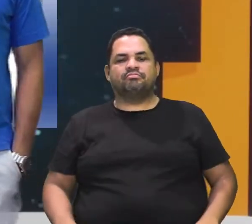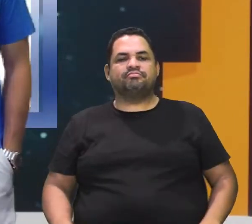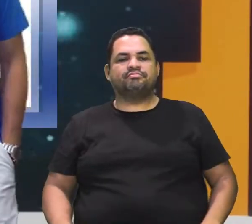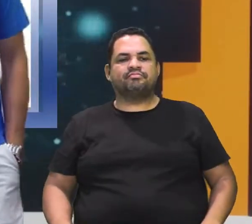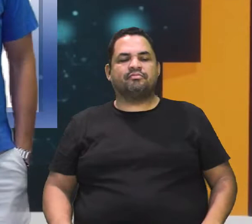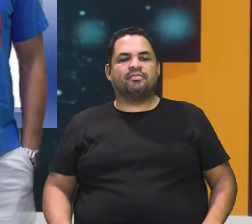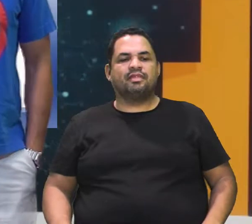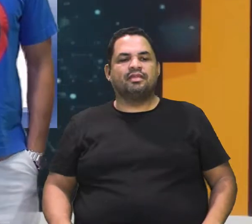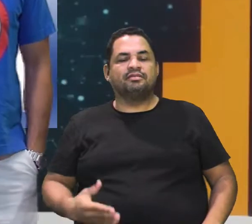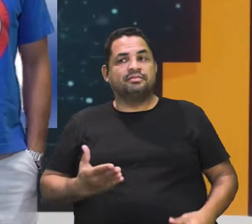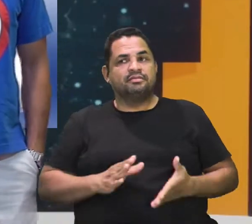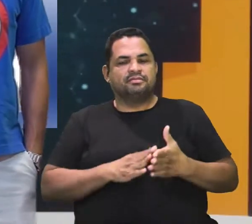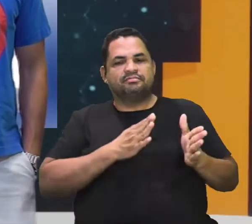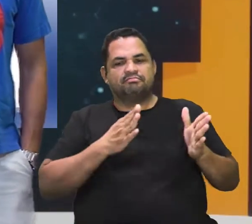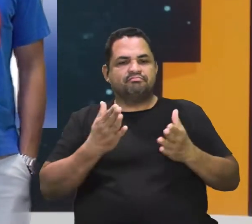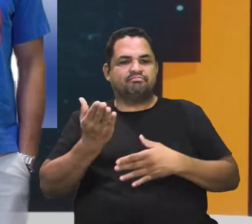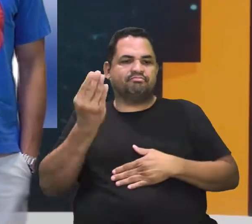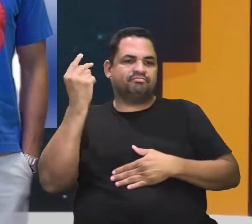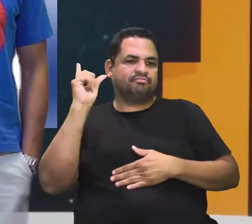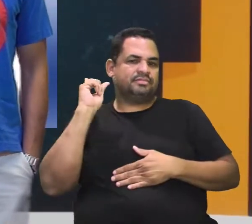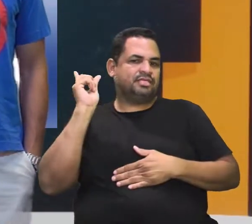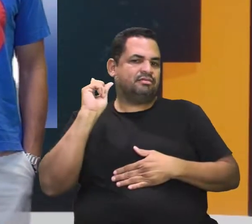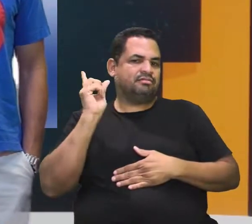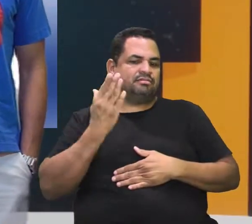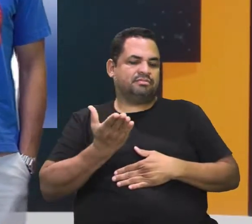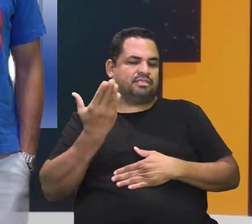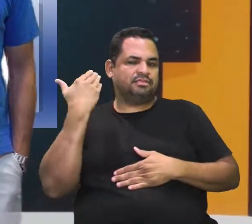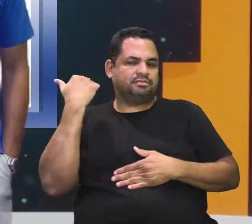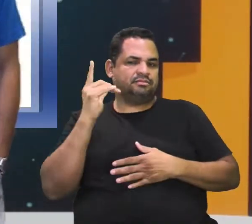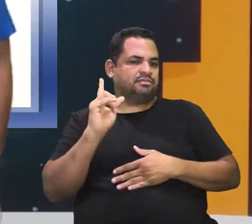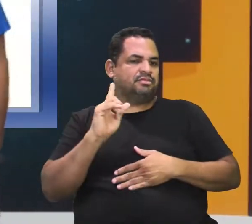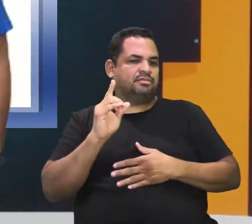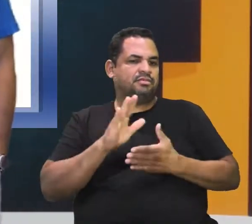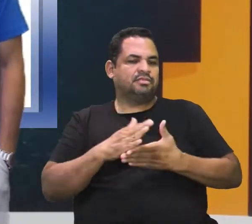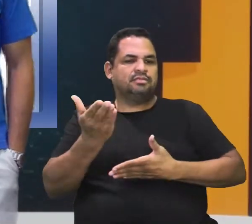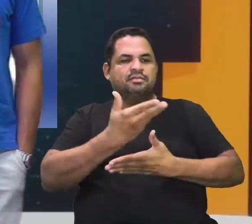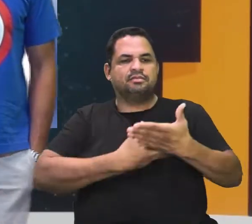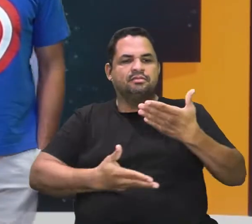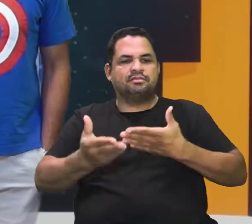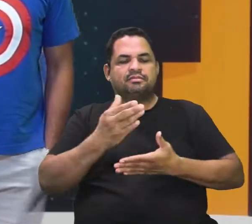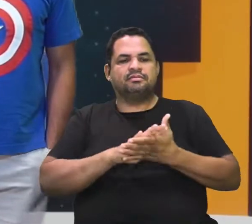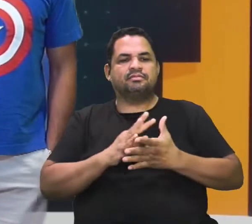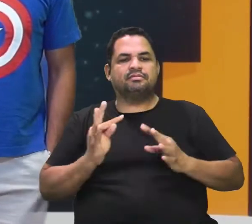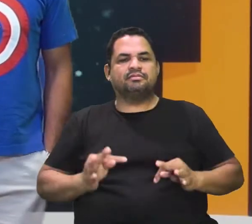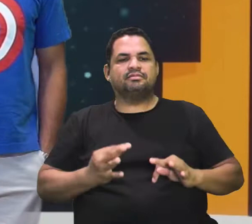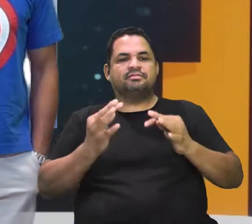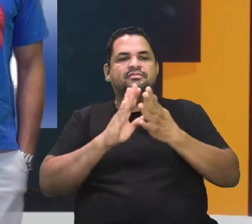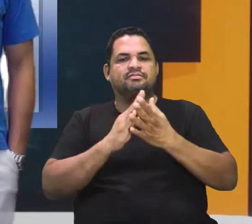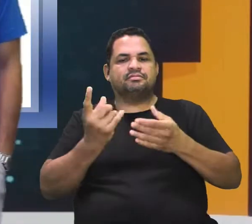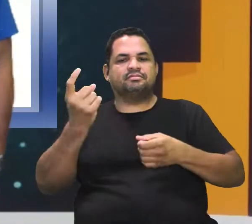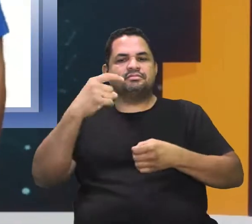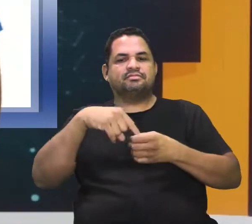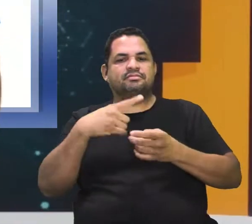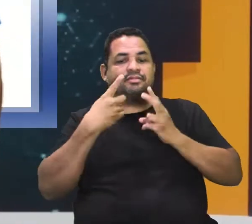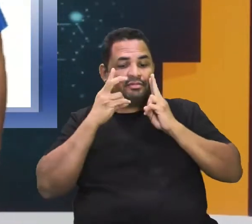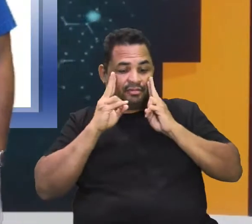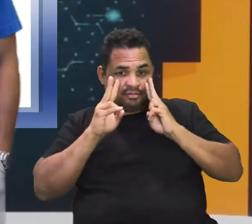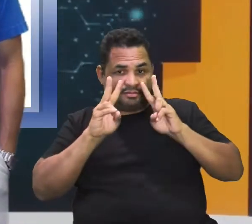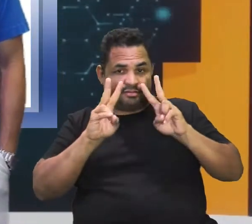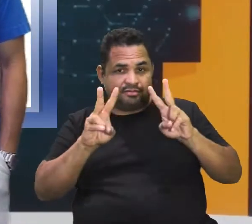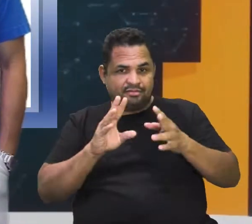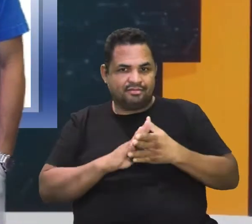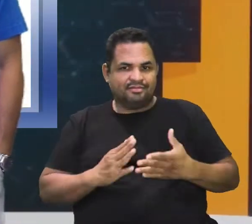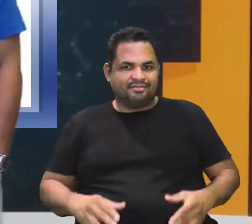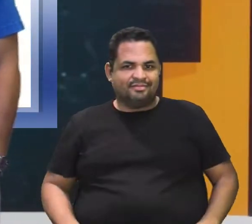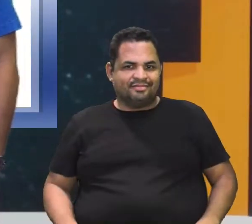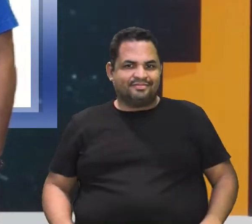legal. Só que nessa época o professor Maurício não era ainda da mediação tecnológica. Então hoje, se voltar lá, aí vai olhar com outro foco, né? Eu